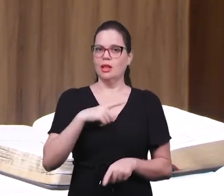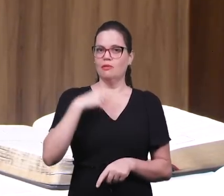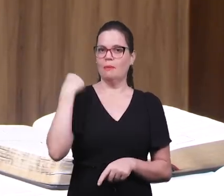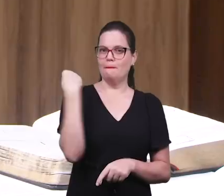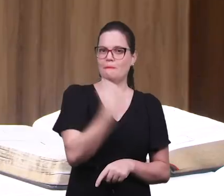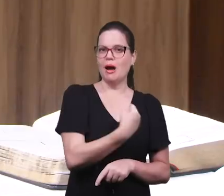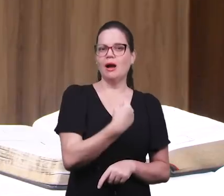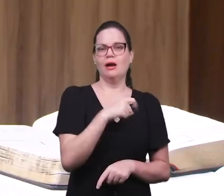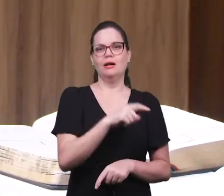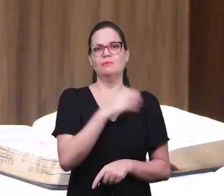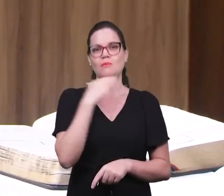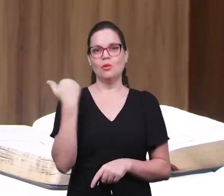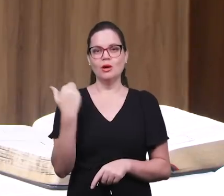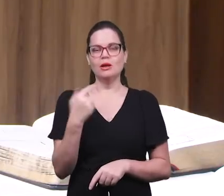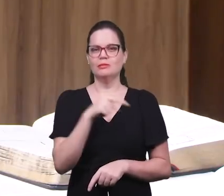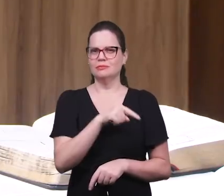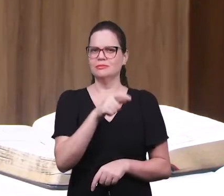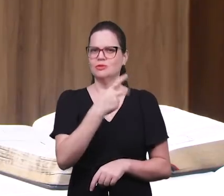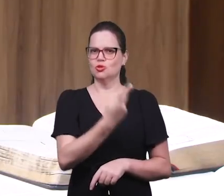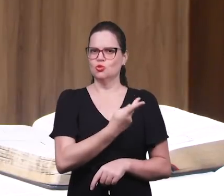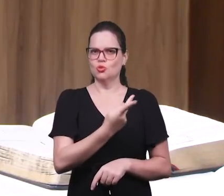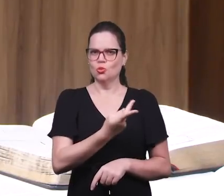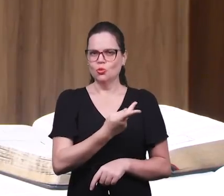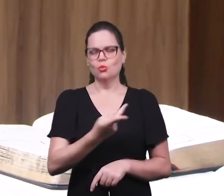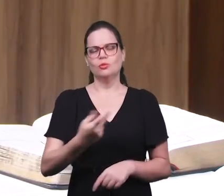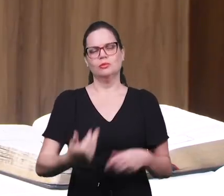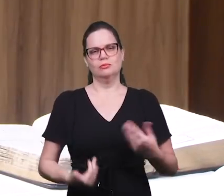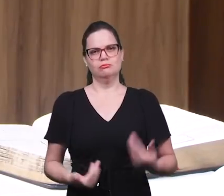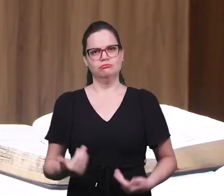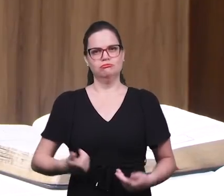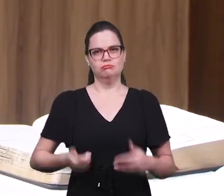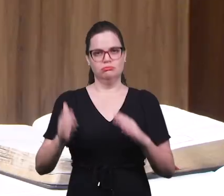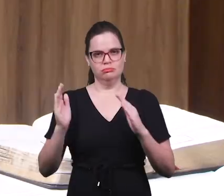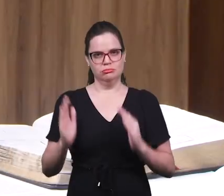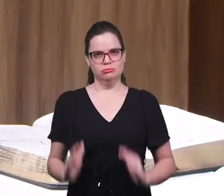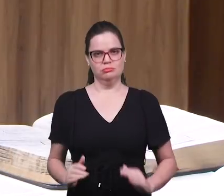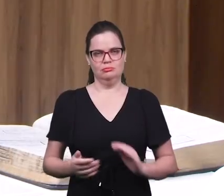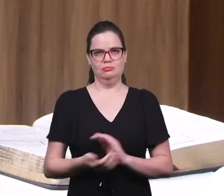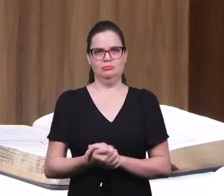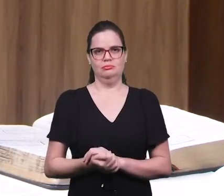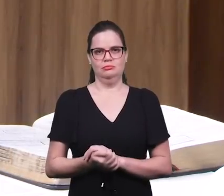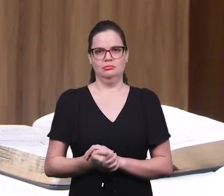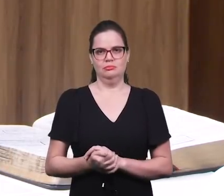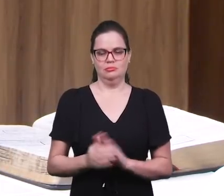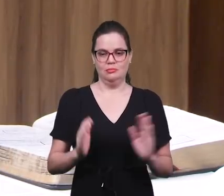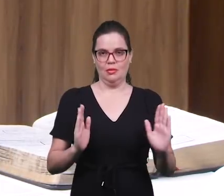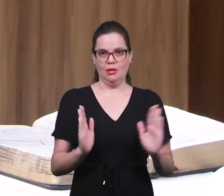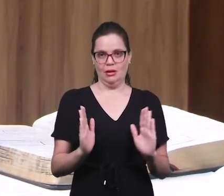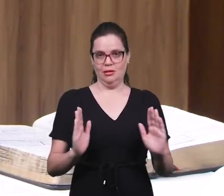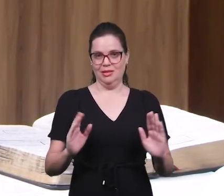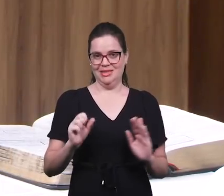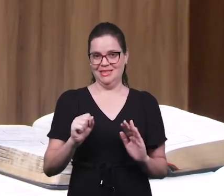fiéis nessa época foram executados. Agora, uma coisa que tem que lembrar, depois desse veio Maximiliano,